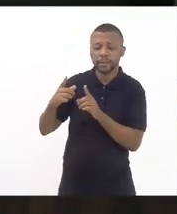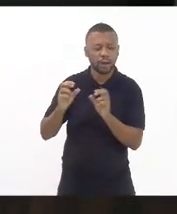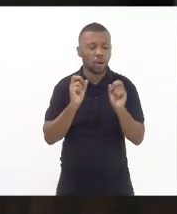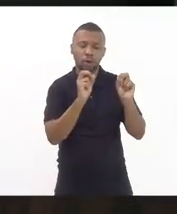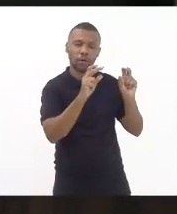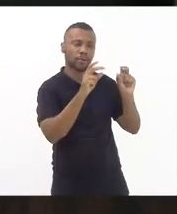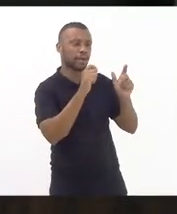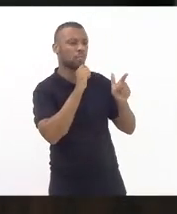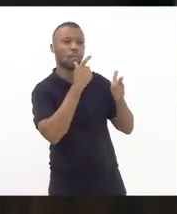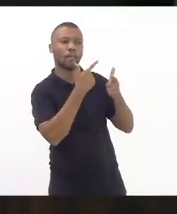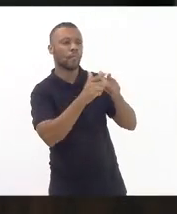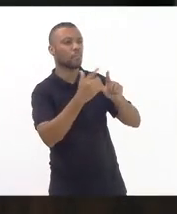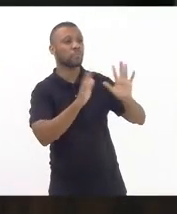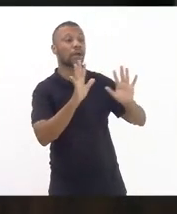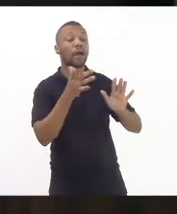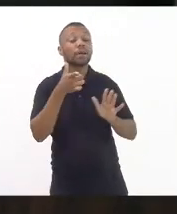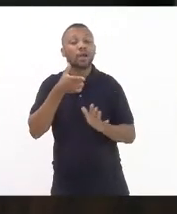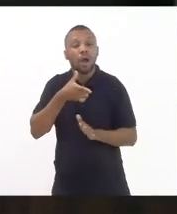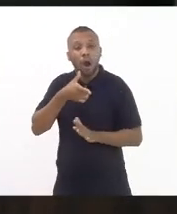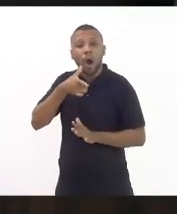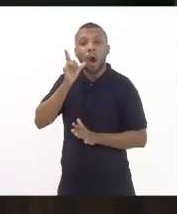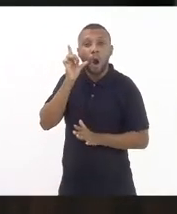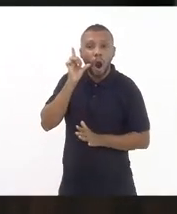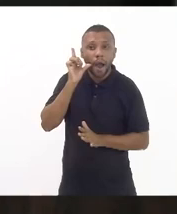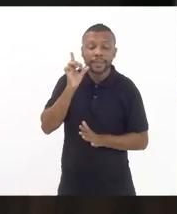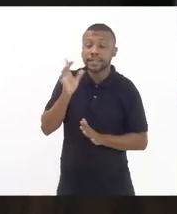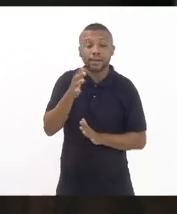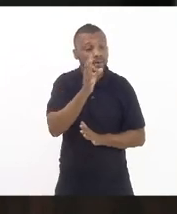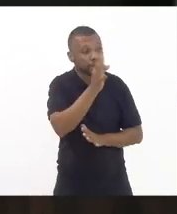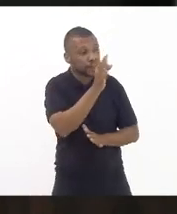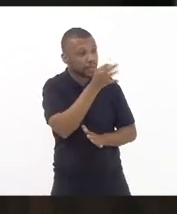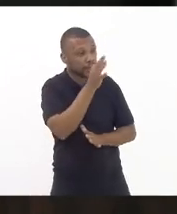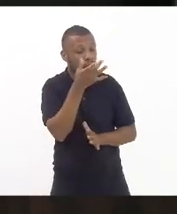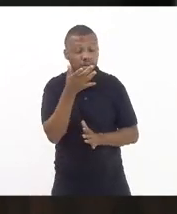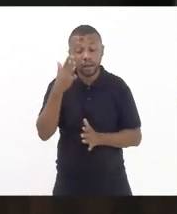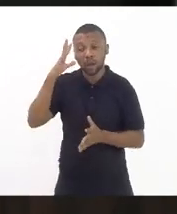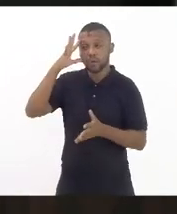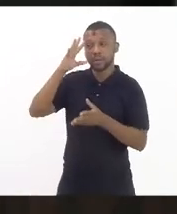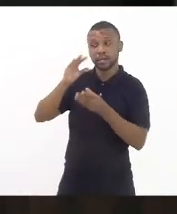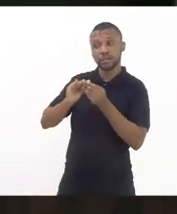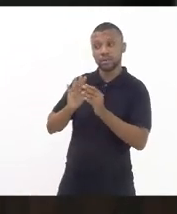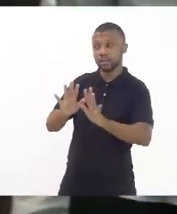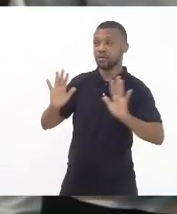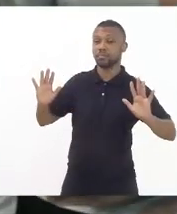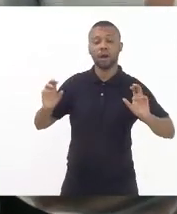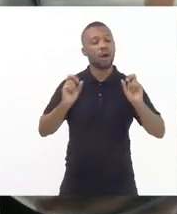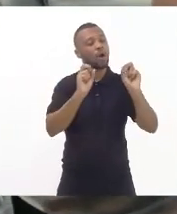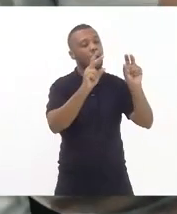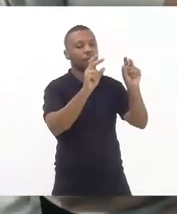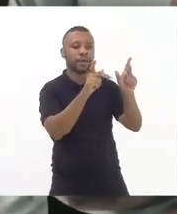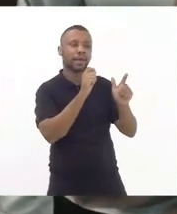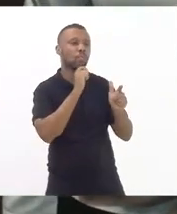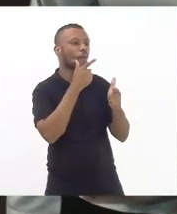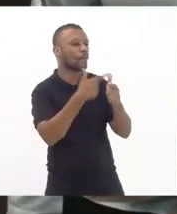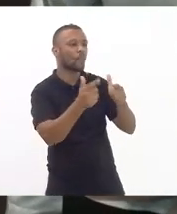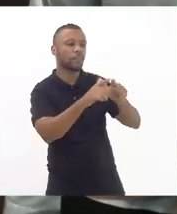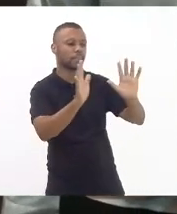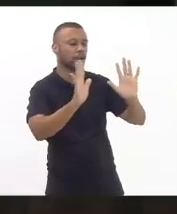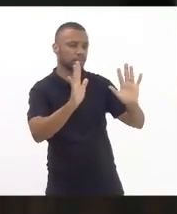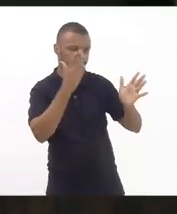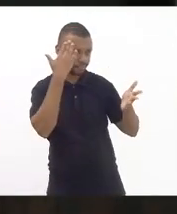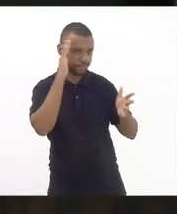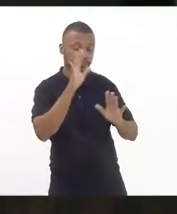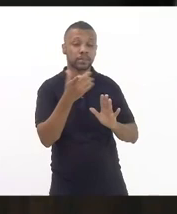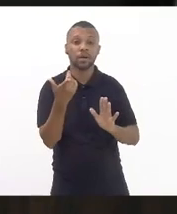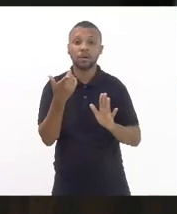bem. Mas não, mas no dia de ontem... Tá, não está certo. Eu entendi tá isso também. Tá. É, não... Mas está bom, terceiro... Então, salvo